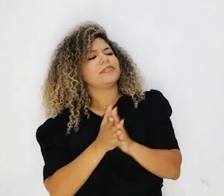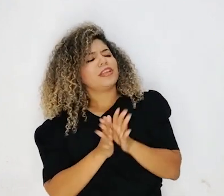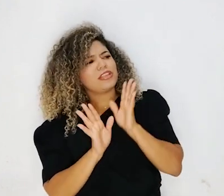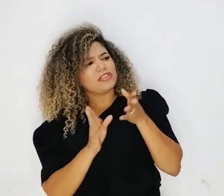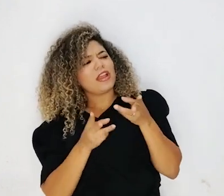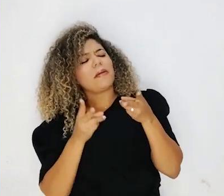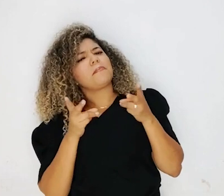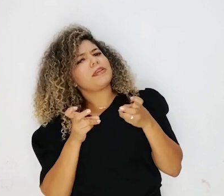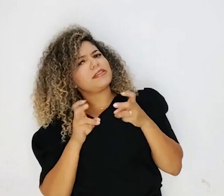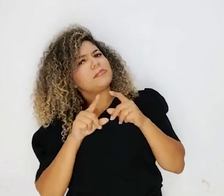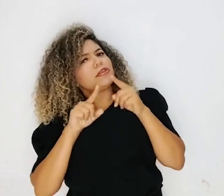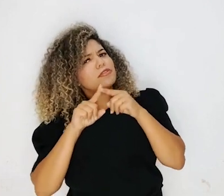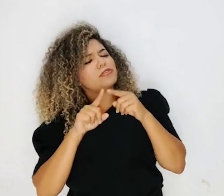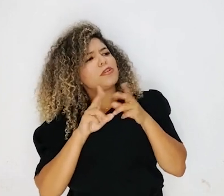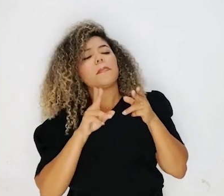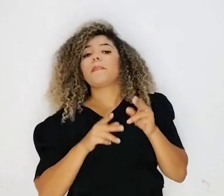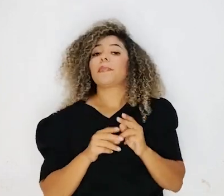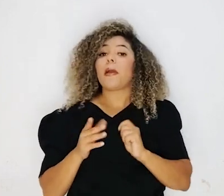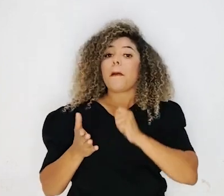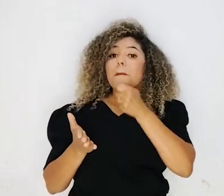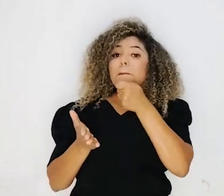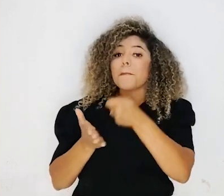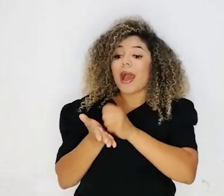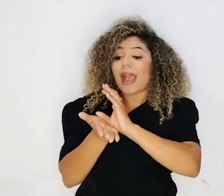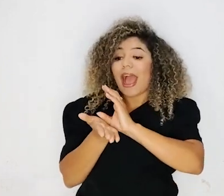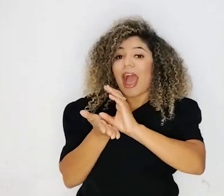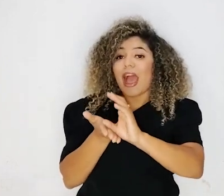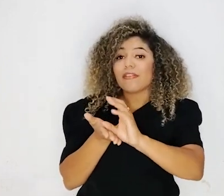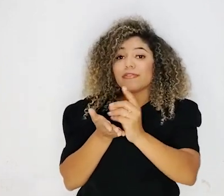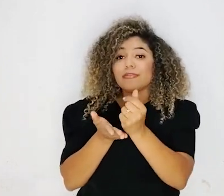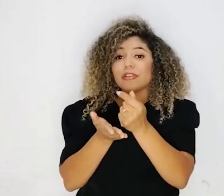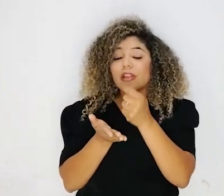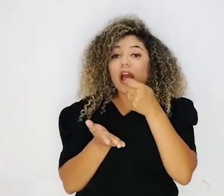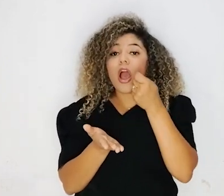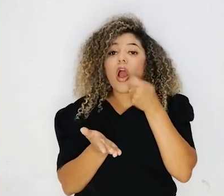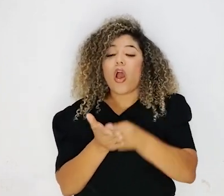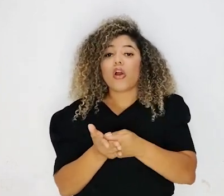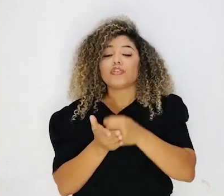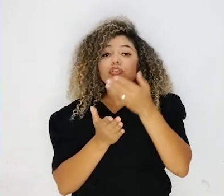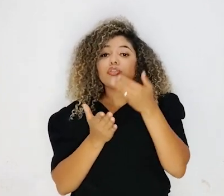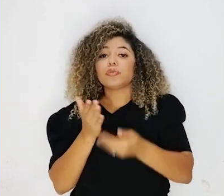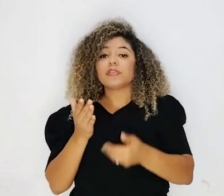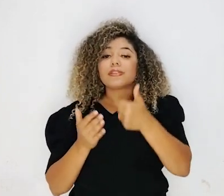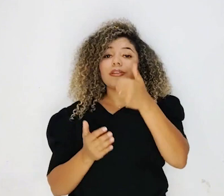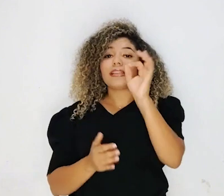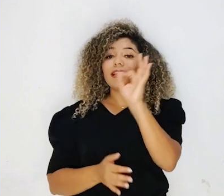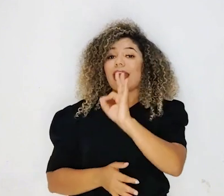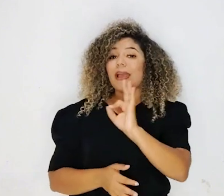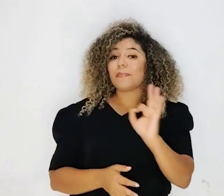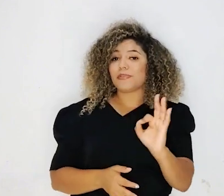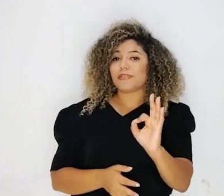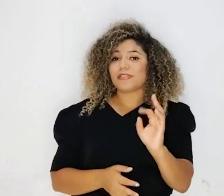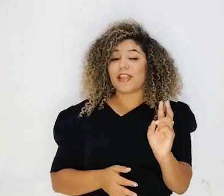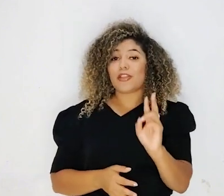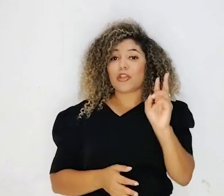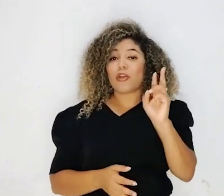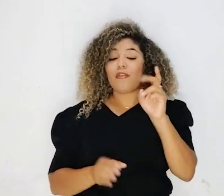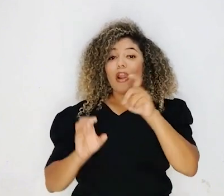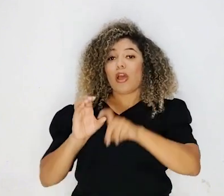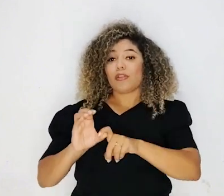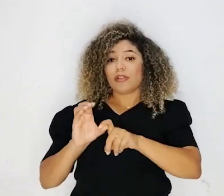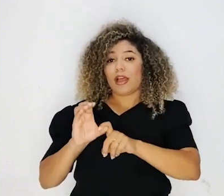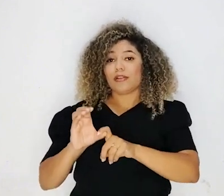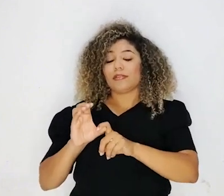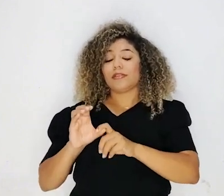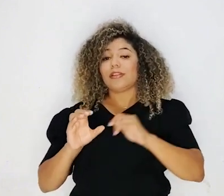viu já algo nesse tipo aí. Ao pagar à vista e em dinheiro, obtemos um desconto de 10% sobre o valor da dívida,